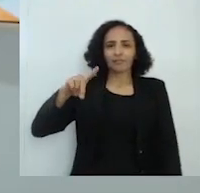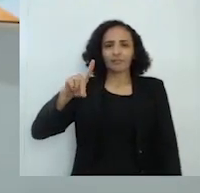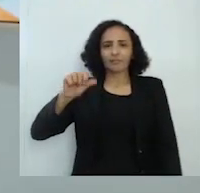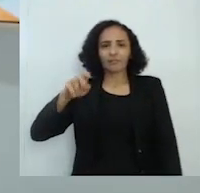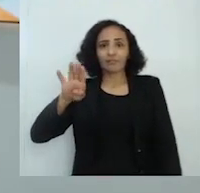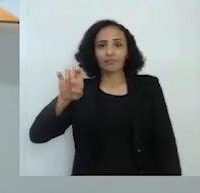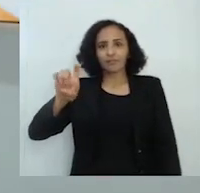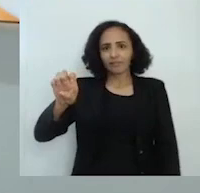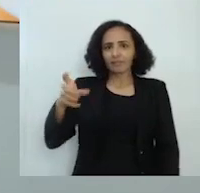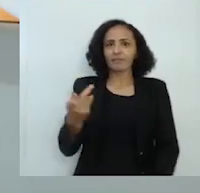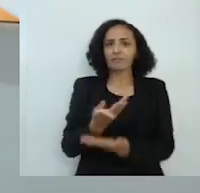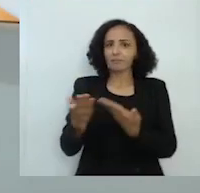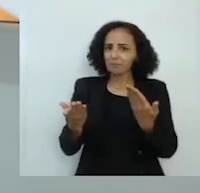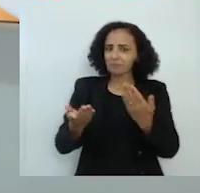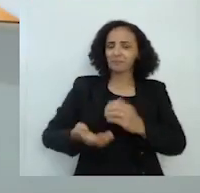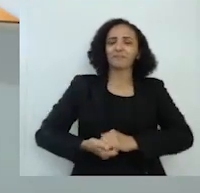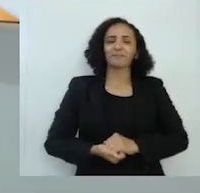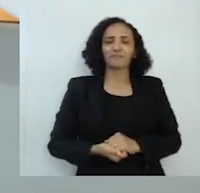anjos.